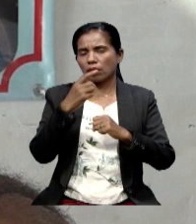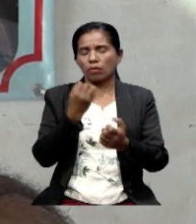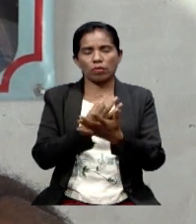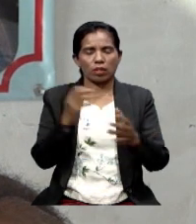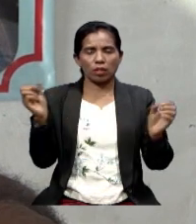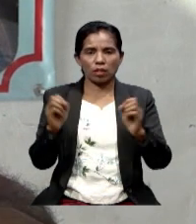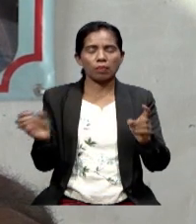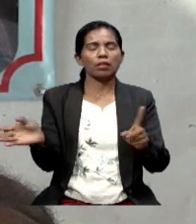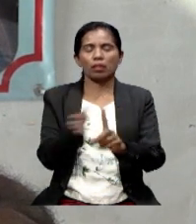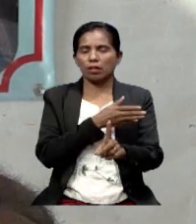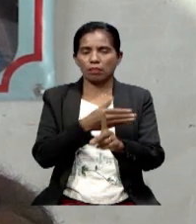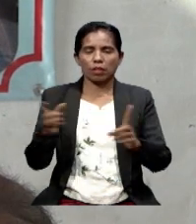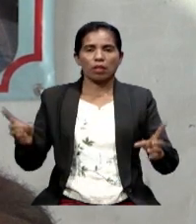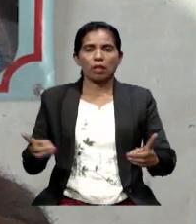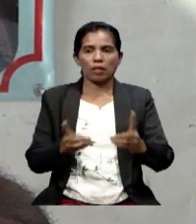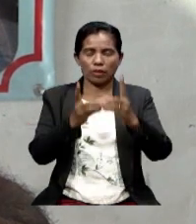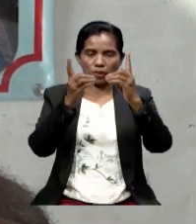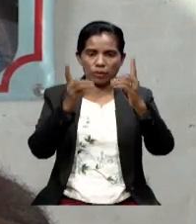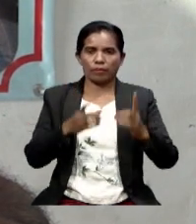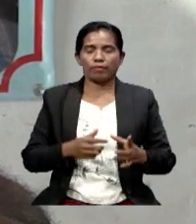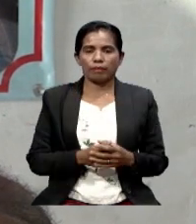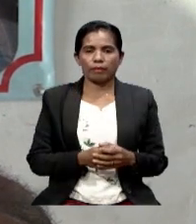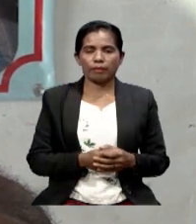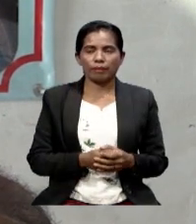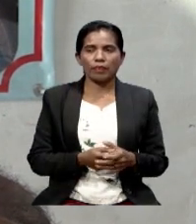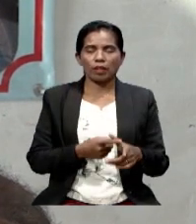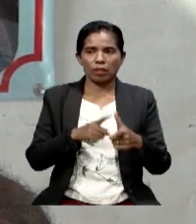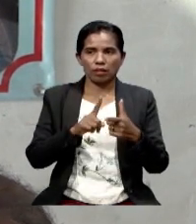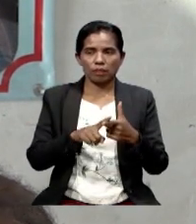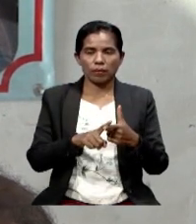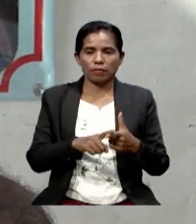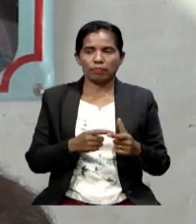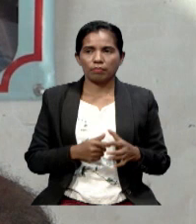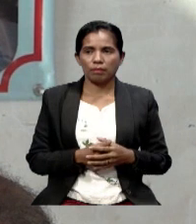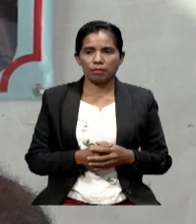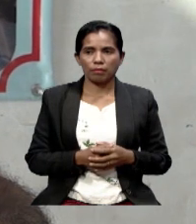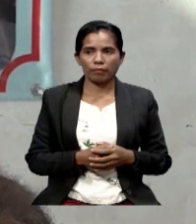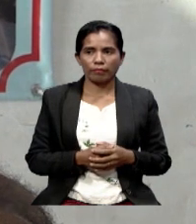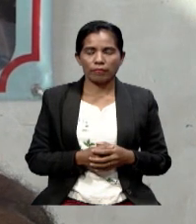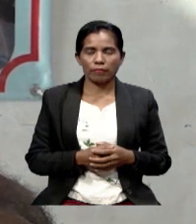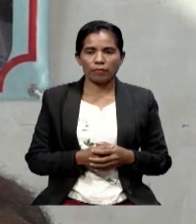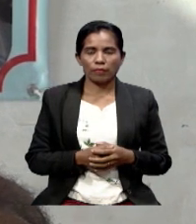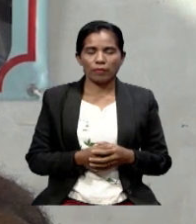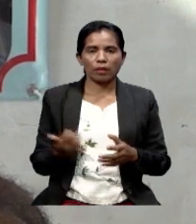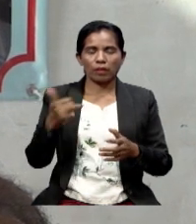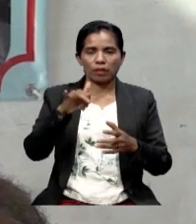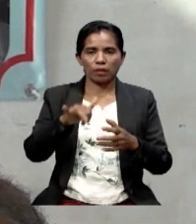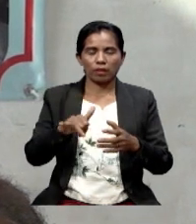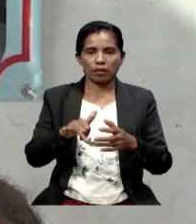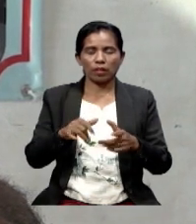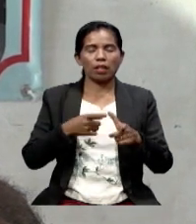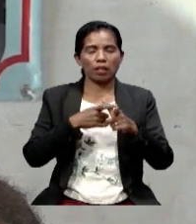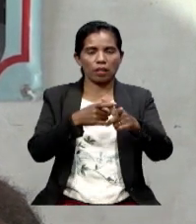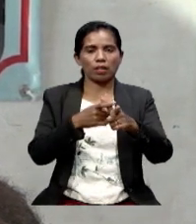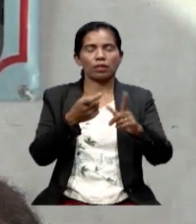agressão física soro ligaram depois de incidente se a halai se asus